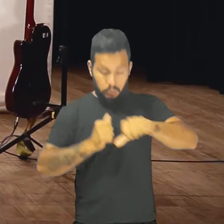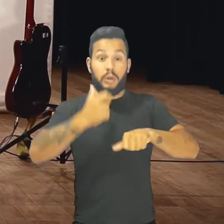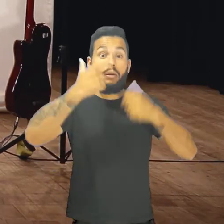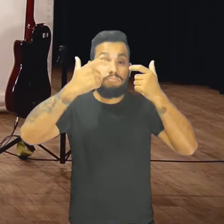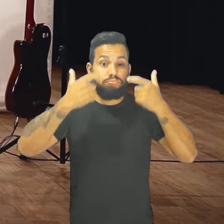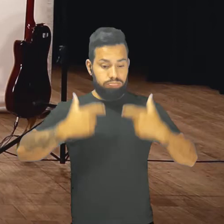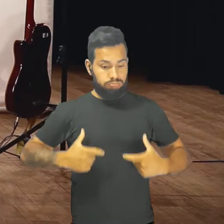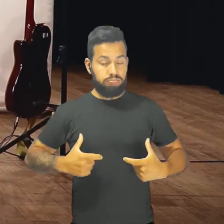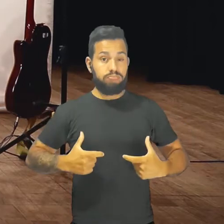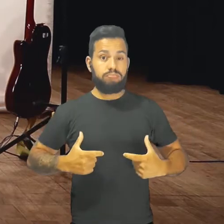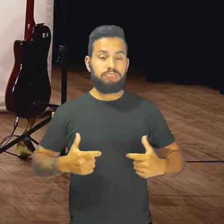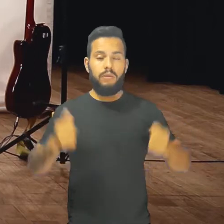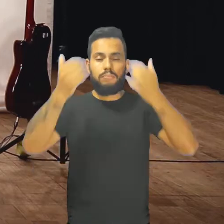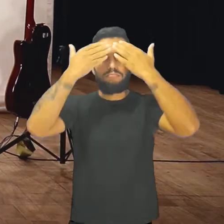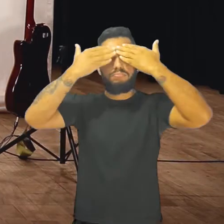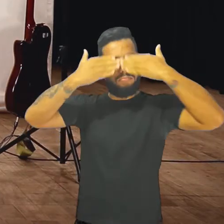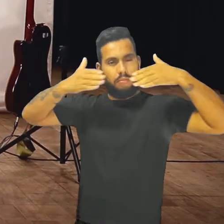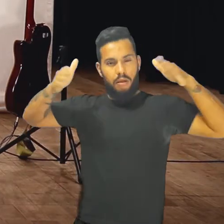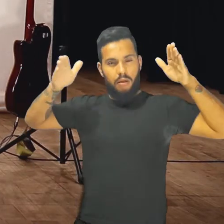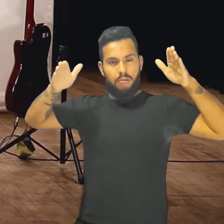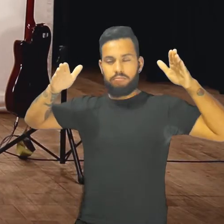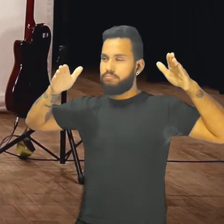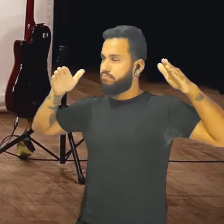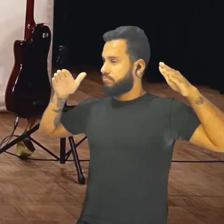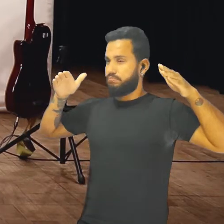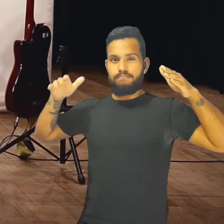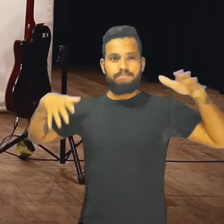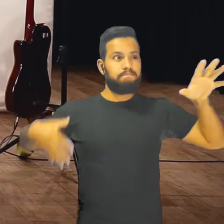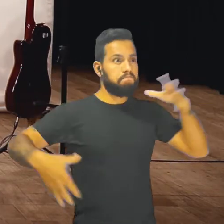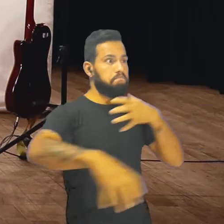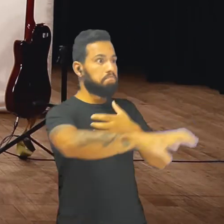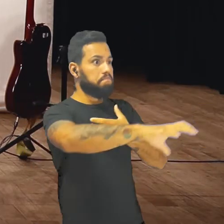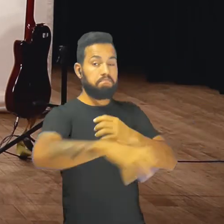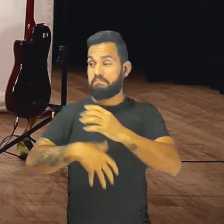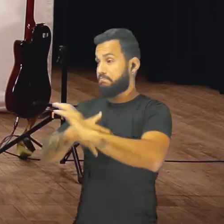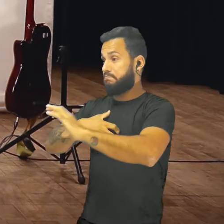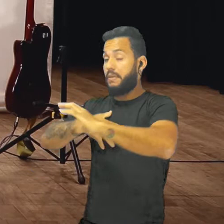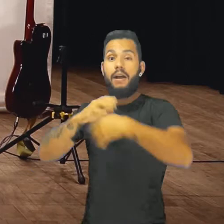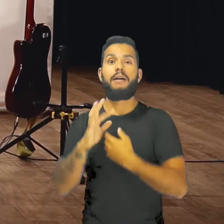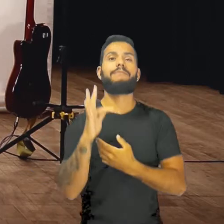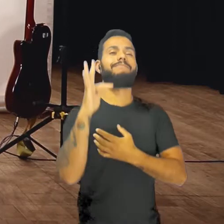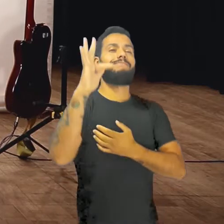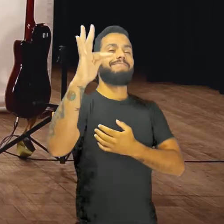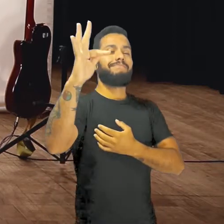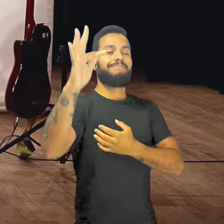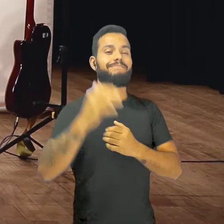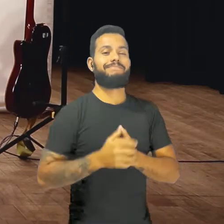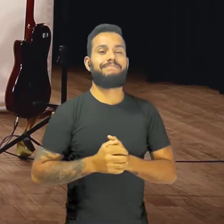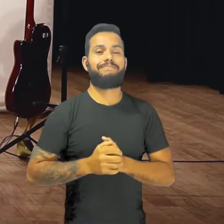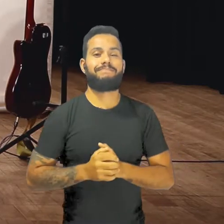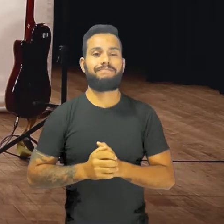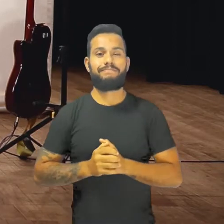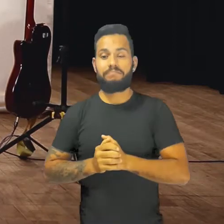gentilmente. Abrir sua mente, olhar para o lado e para o futuro. De seus